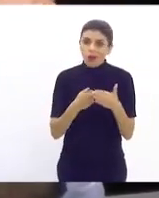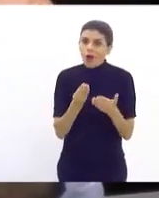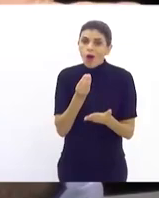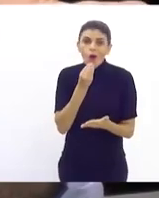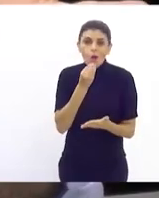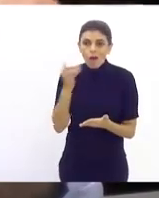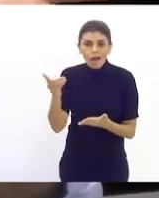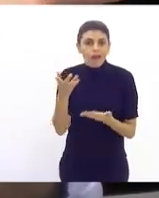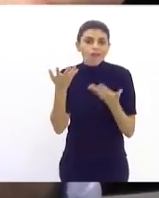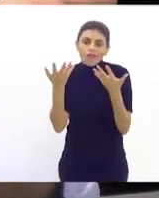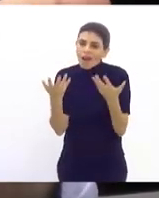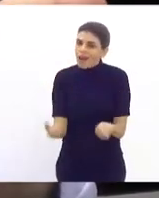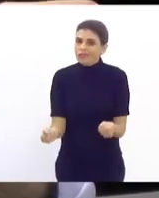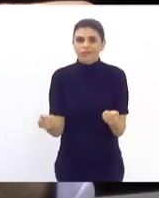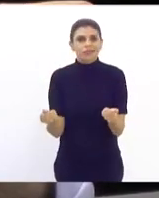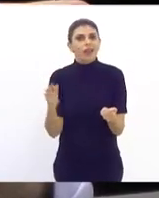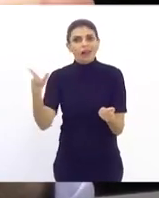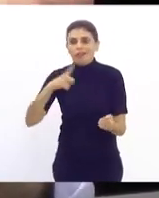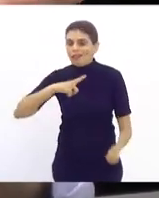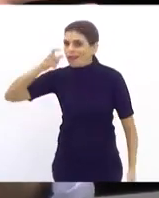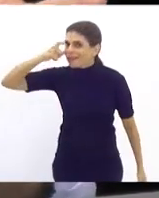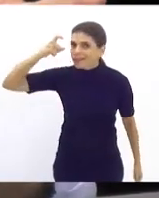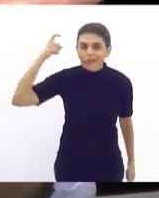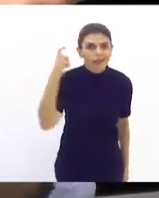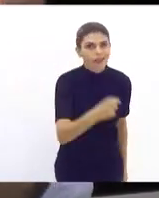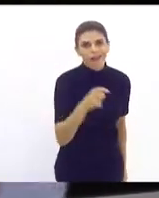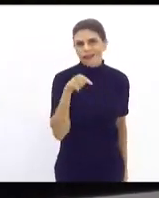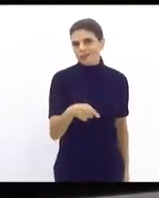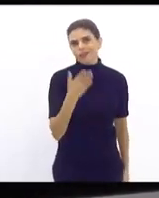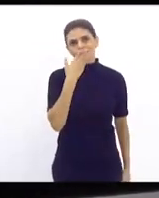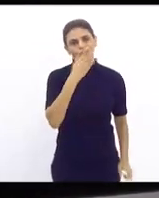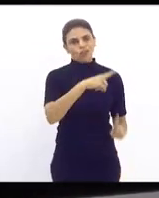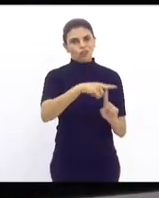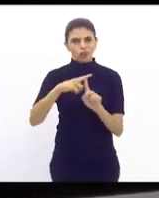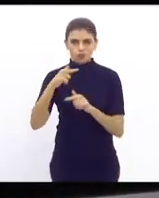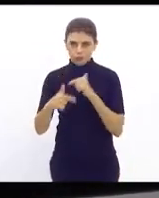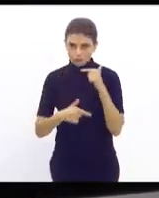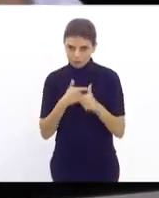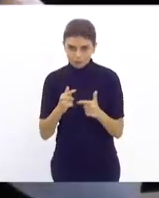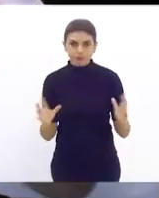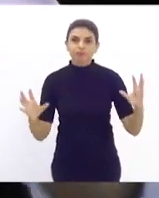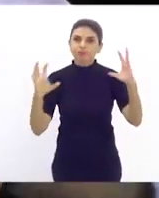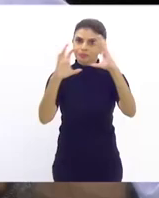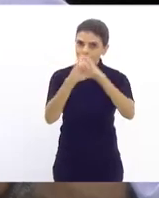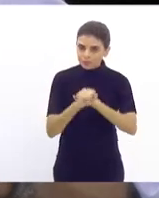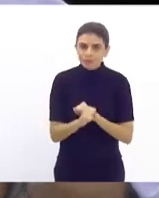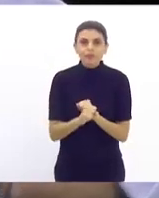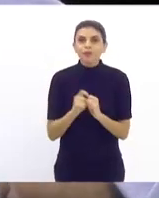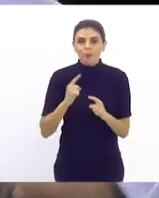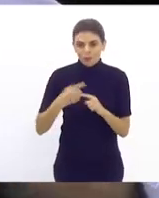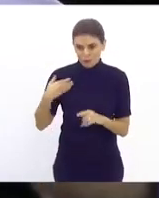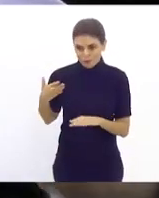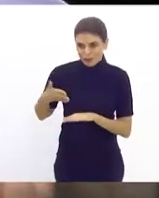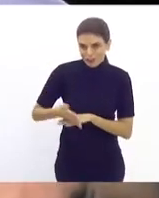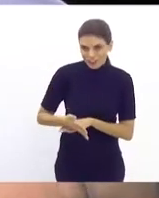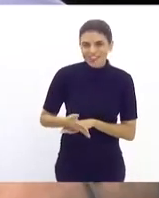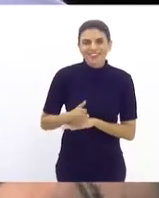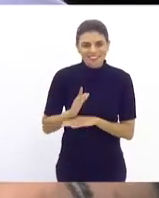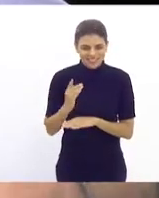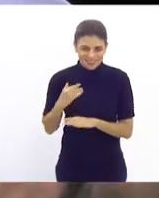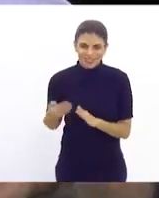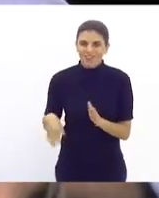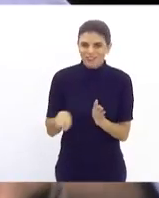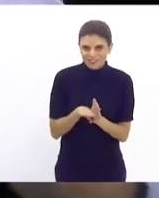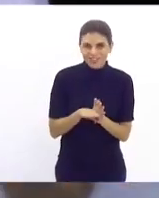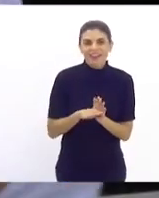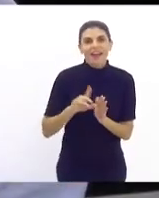eles estão amplamente interessados nesse tipo de atuação. Terminei. Mas, como eu cheguei atrasado, deputado